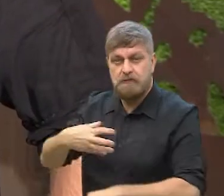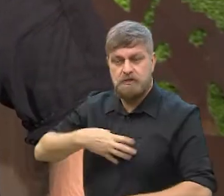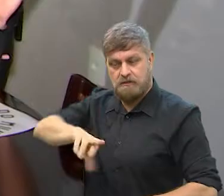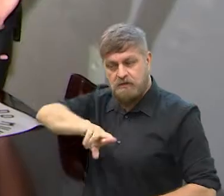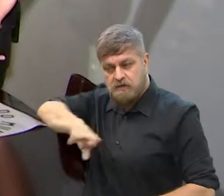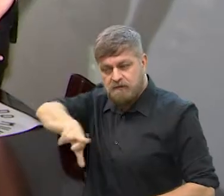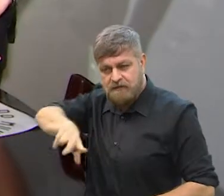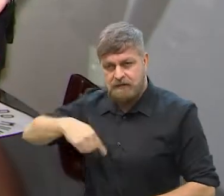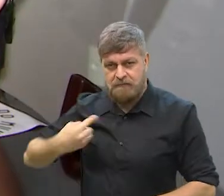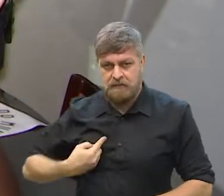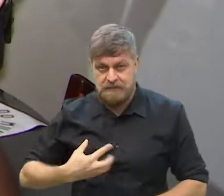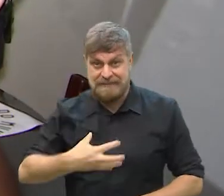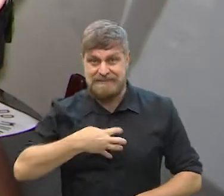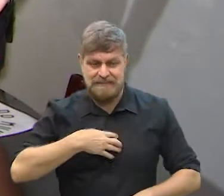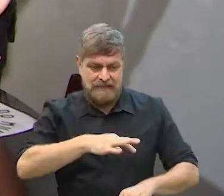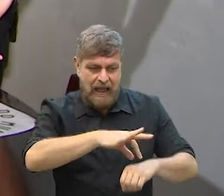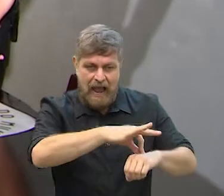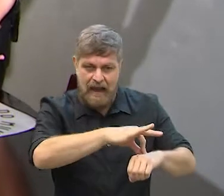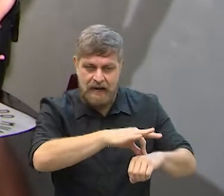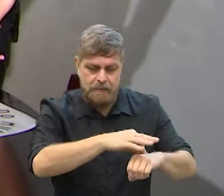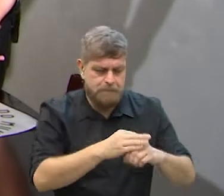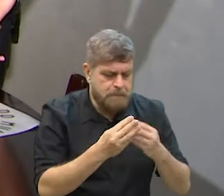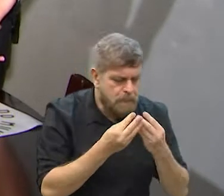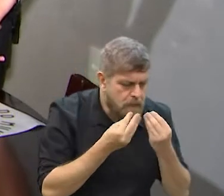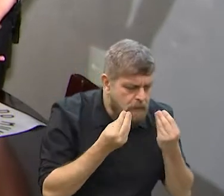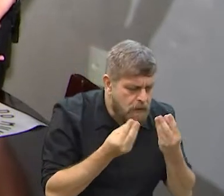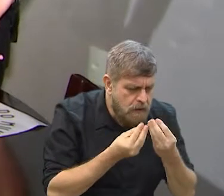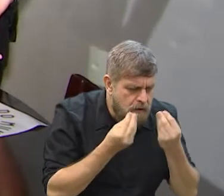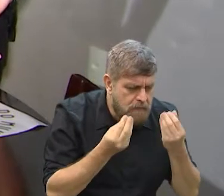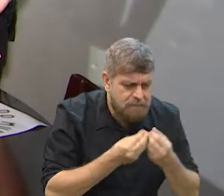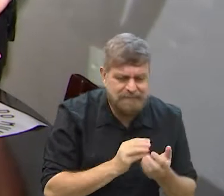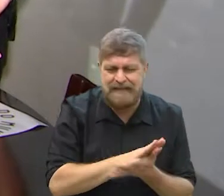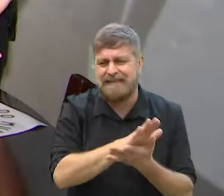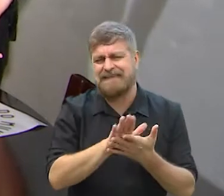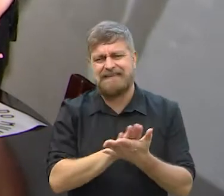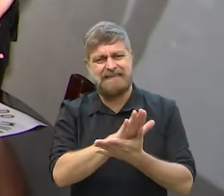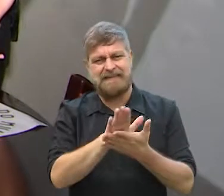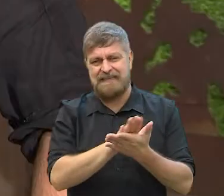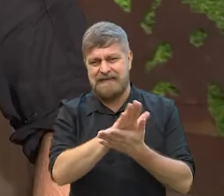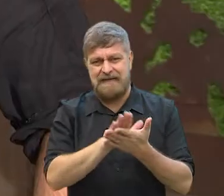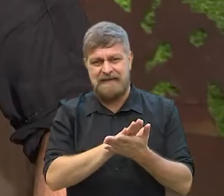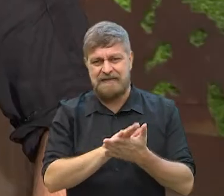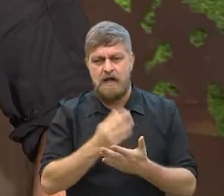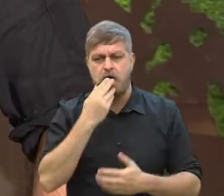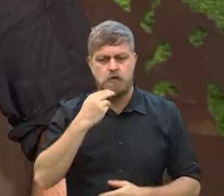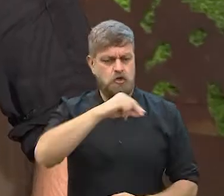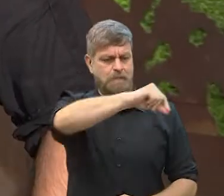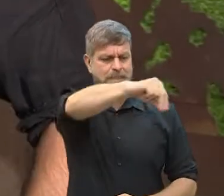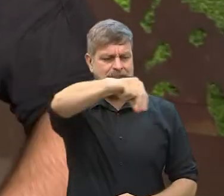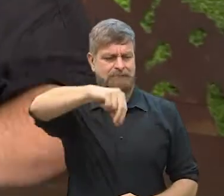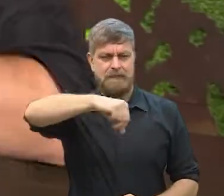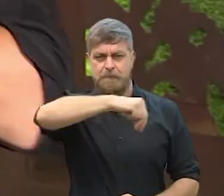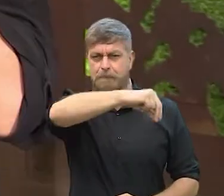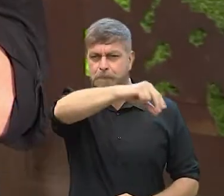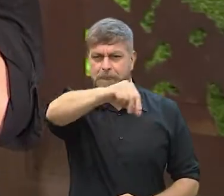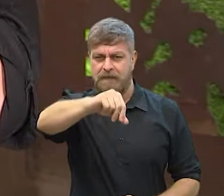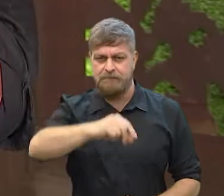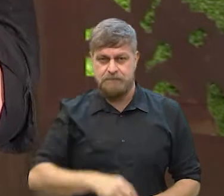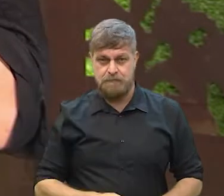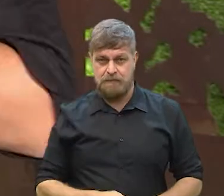extrair o sabor e sentir o sabor daquela carne, não precisa mais nada do que o sal grosso. E o